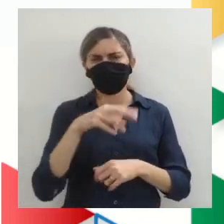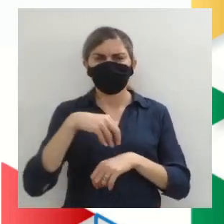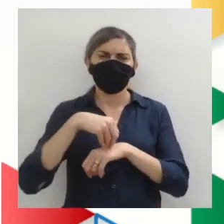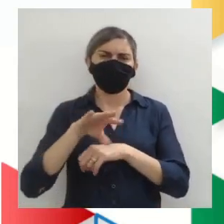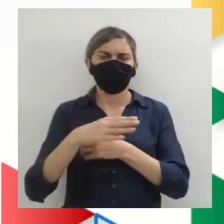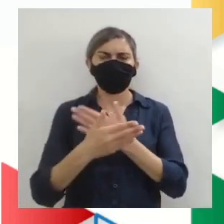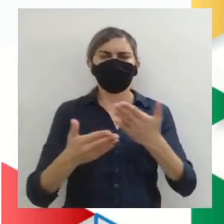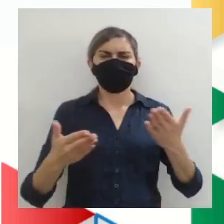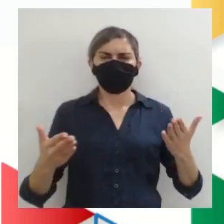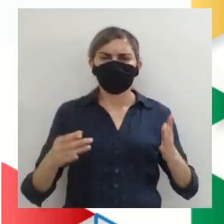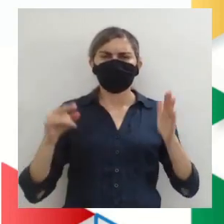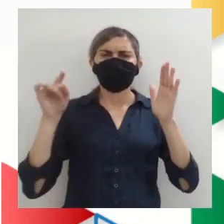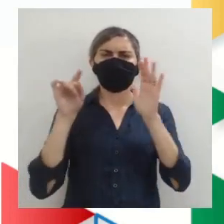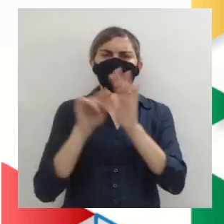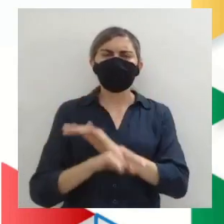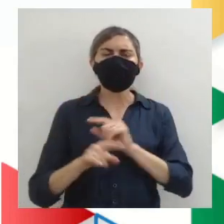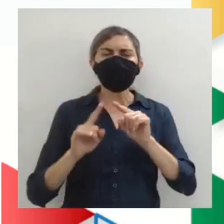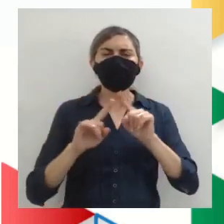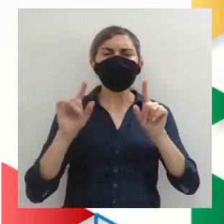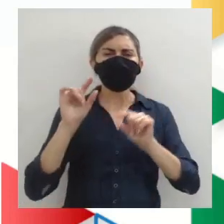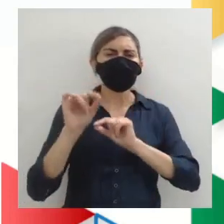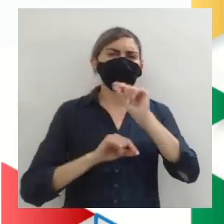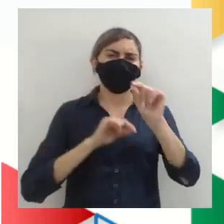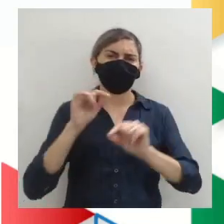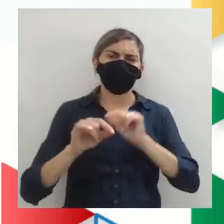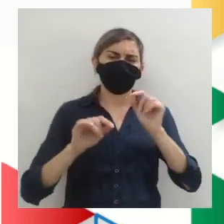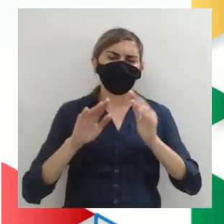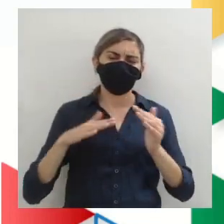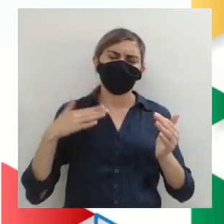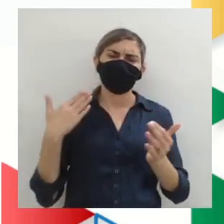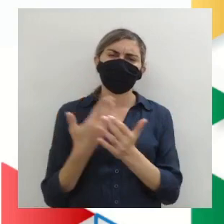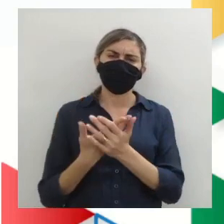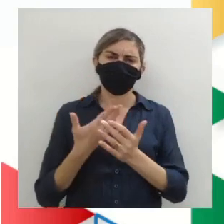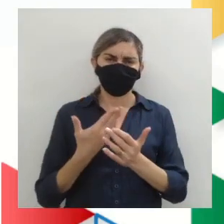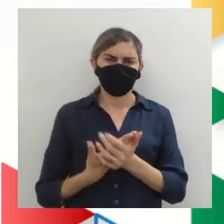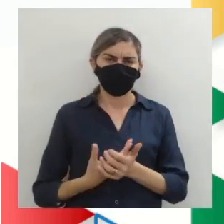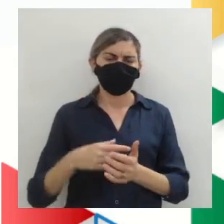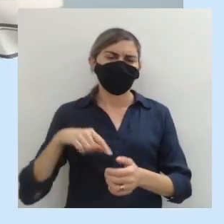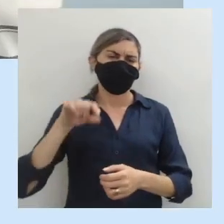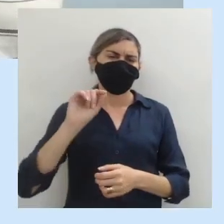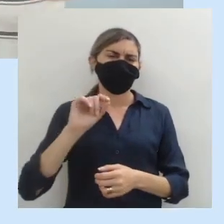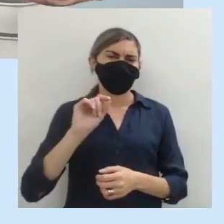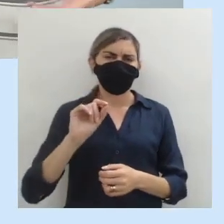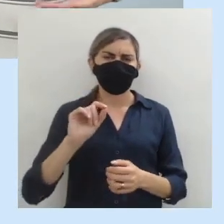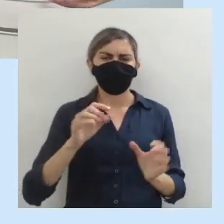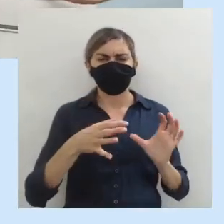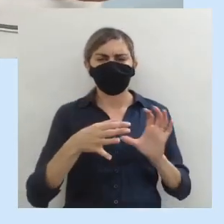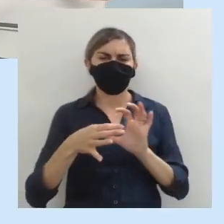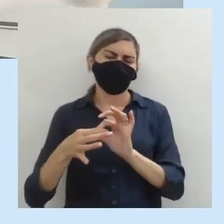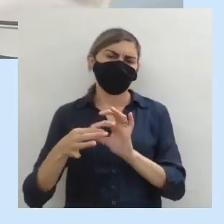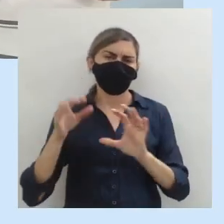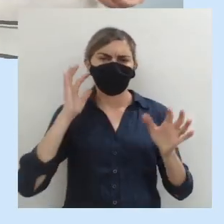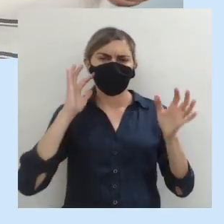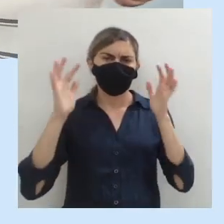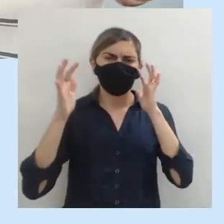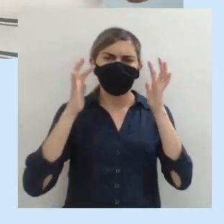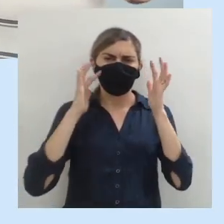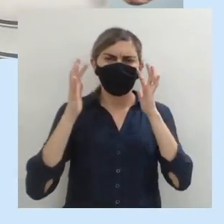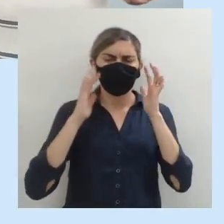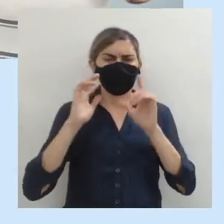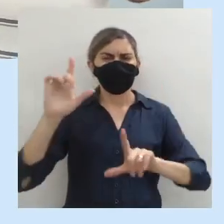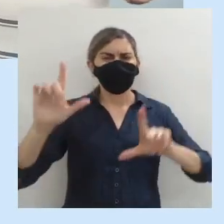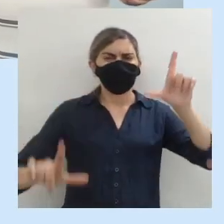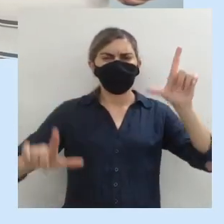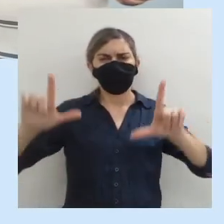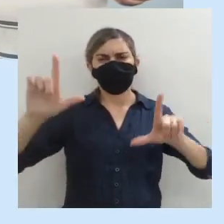para vocês a pergunta, mas o que é a escolástica? O que é essa corrente da filosofia? Na